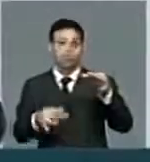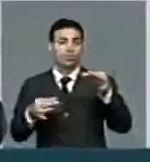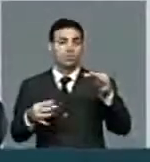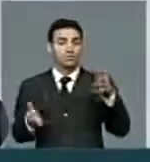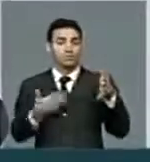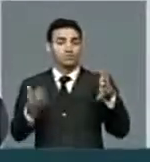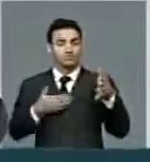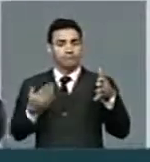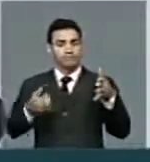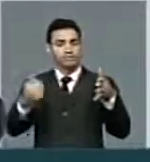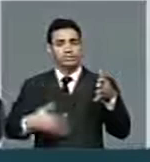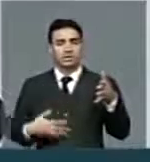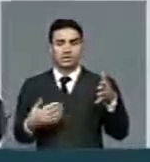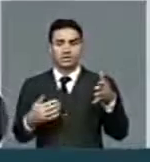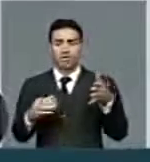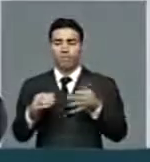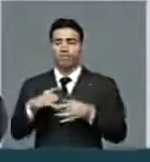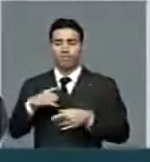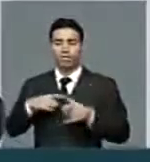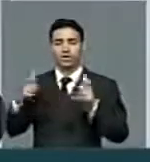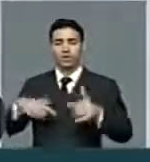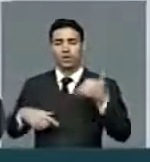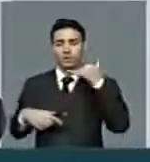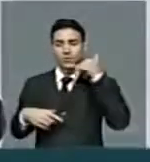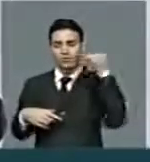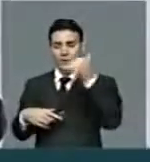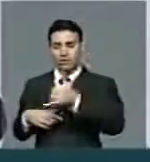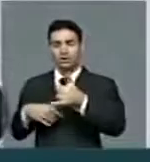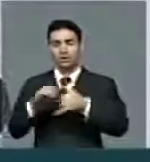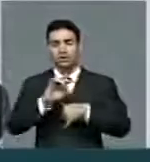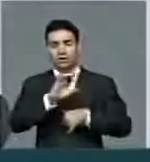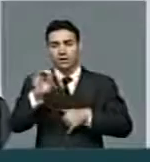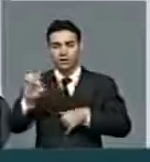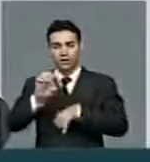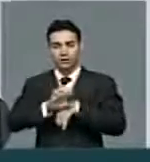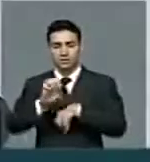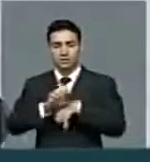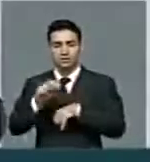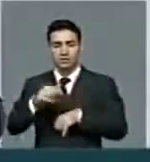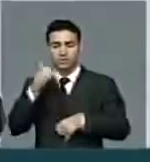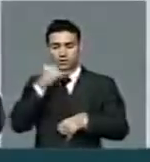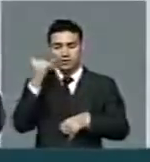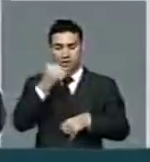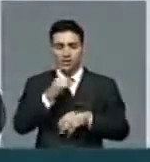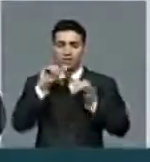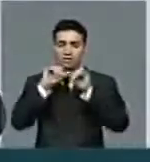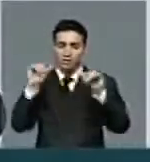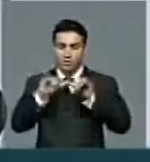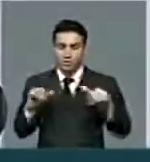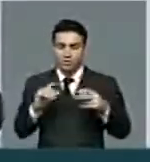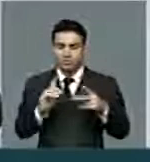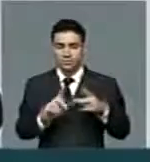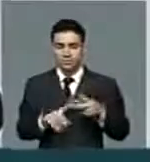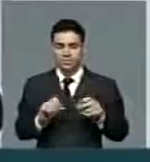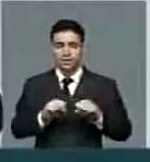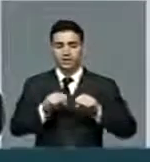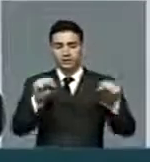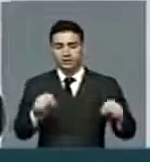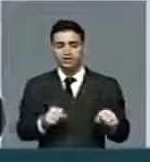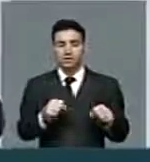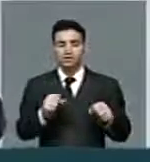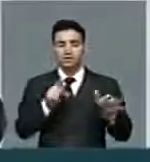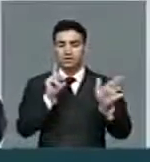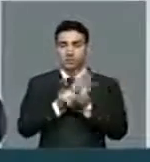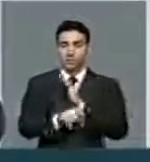Estamos trabalhando com call center, montando call center estado a estado, para que possa ligar, ter informação. Tem um sistema desenvolvido de